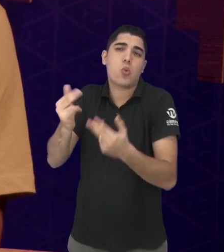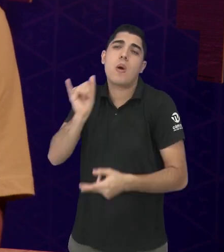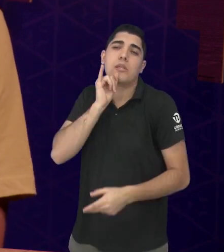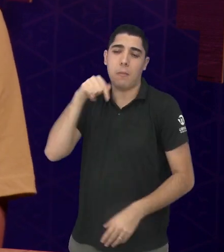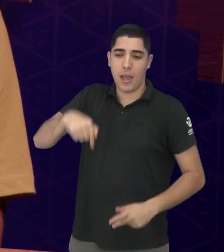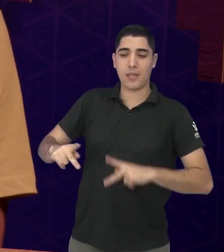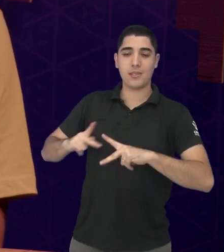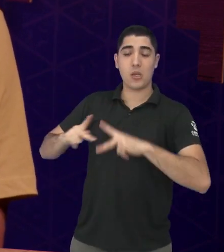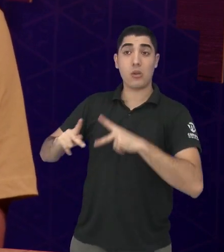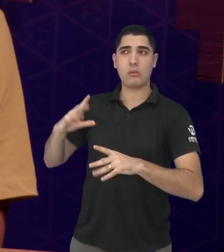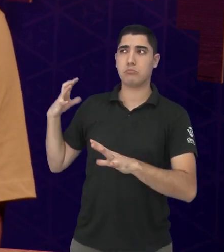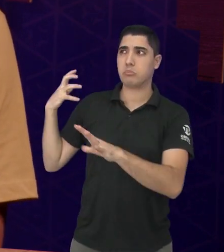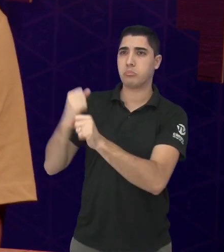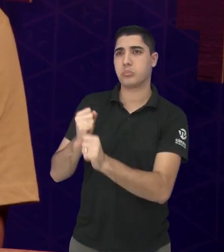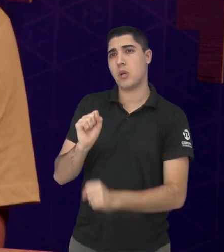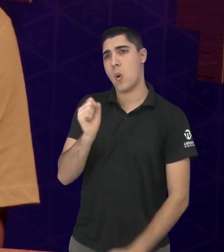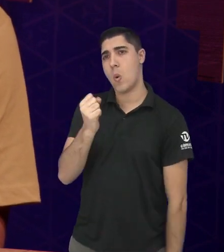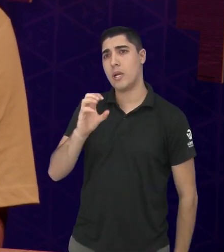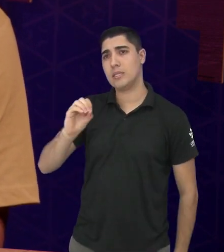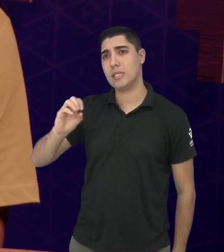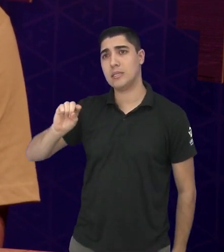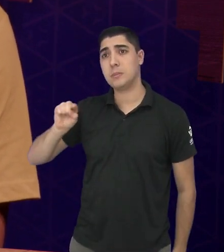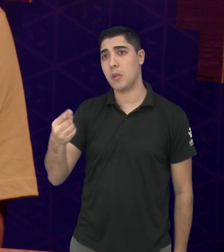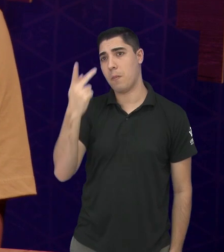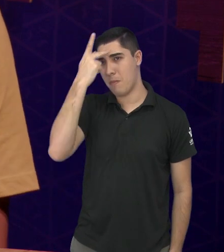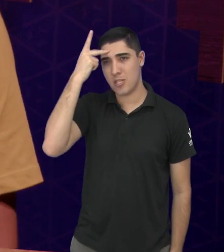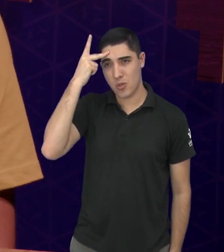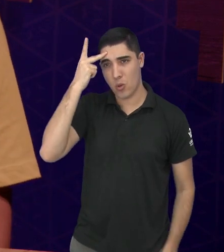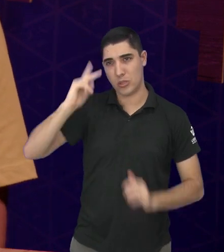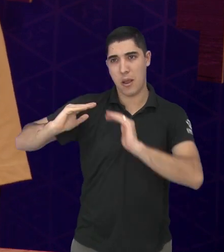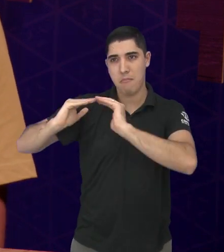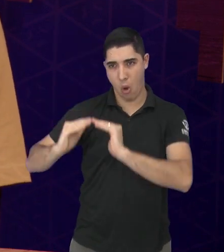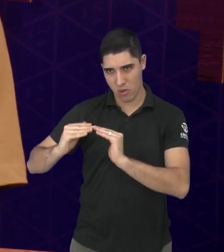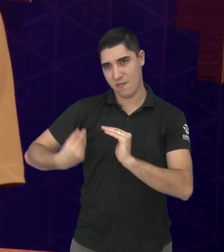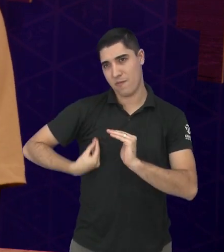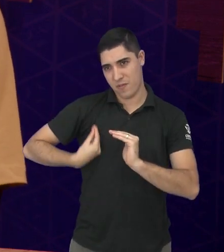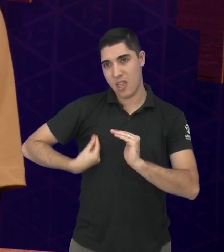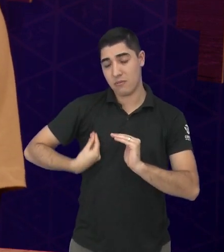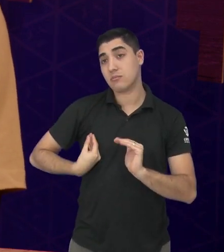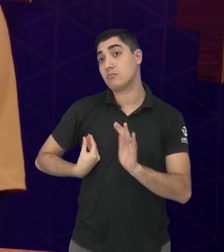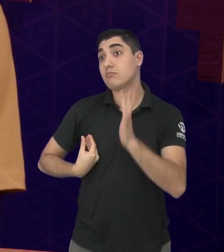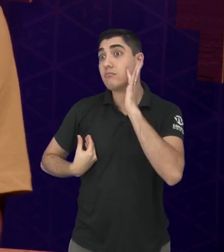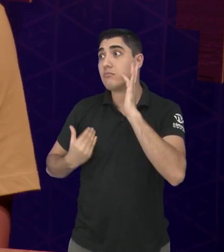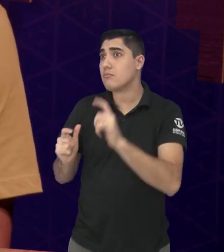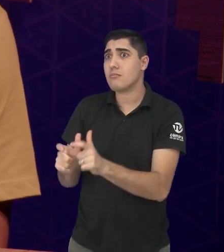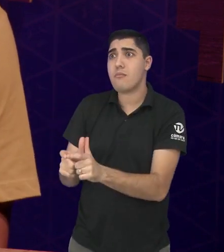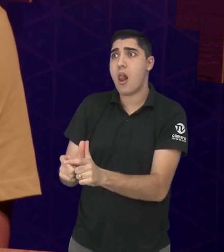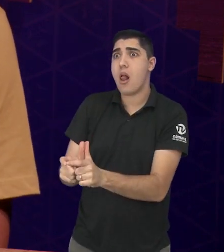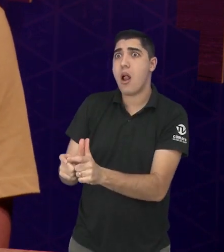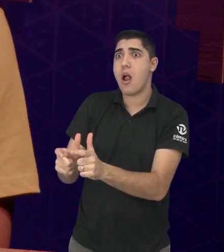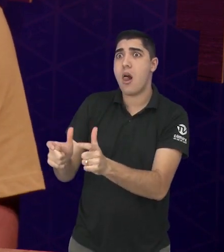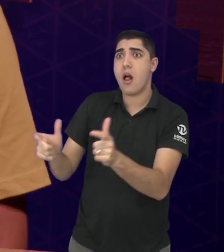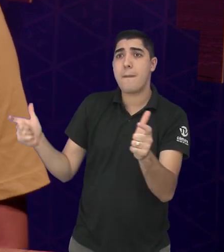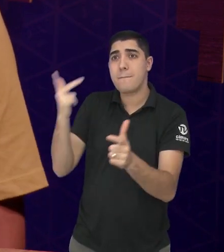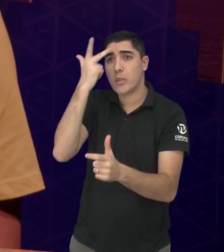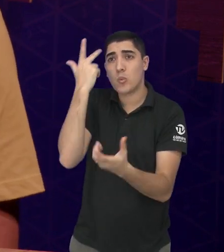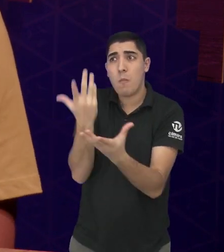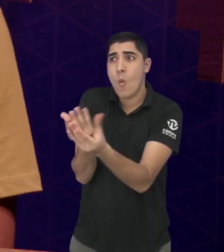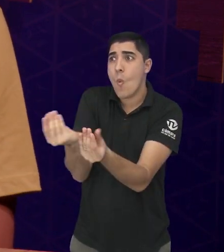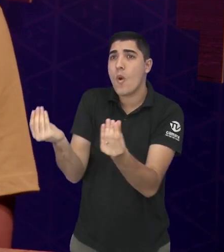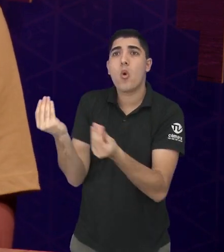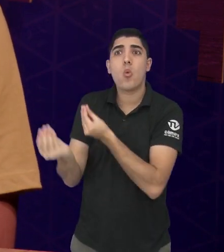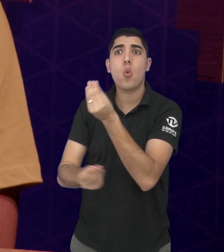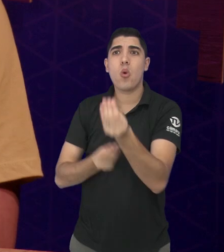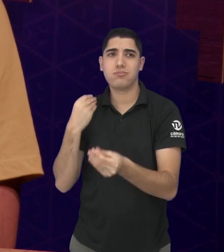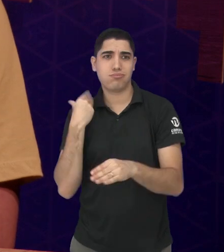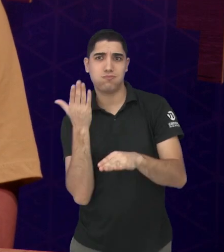exemplo, tem 800 mil pessoas. Então, imagina, né? É muita gente, como remanejar